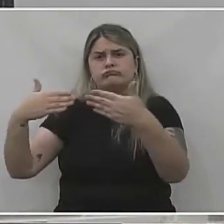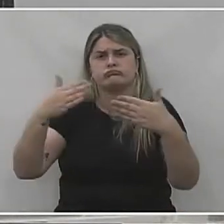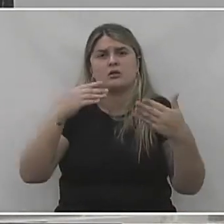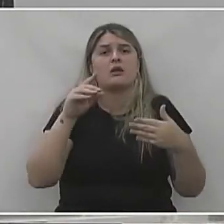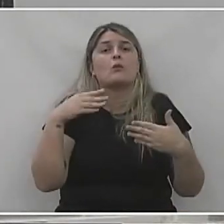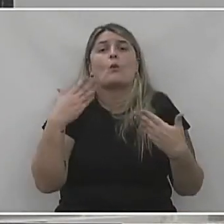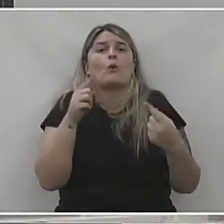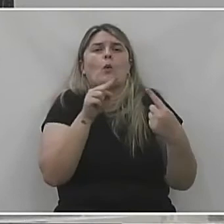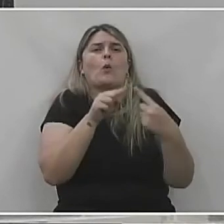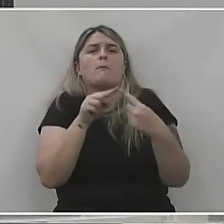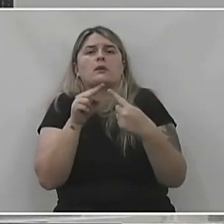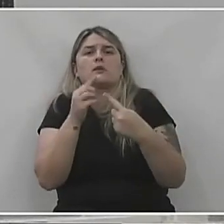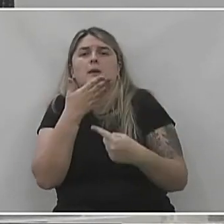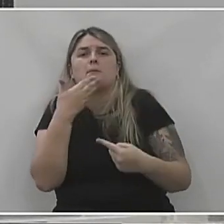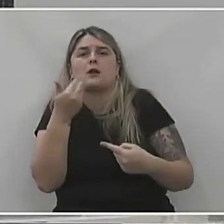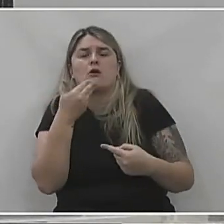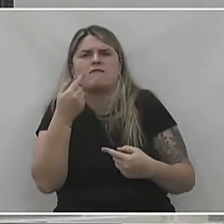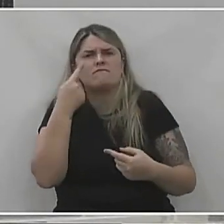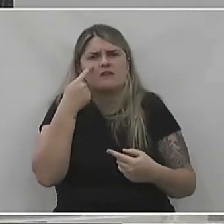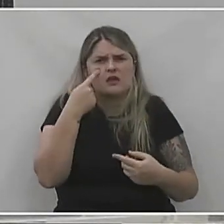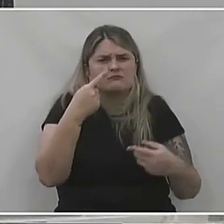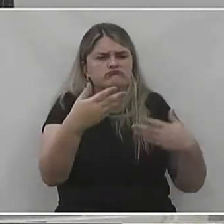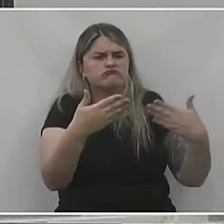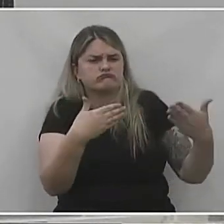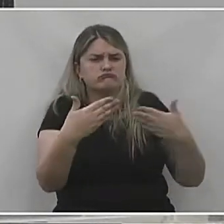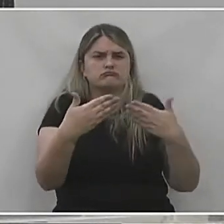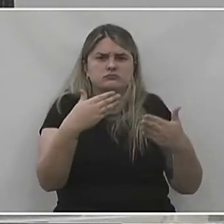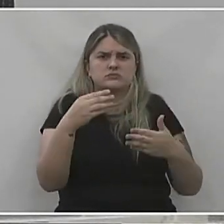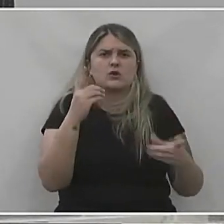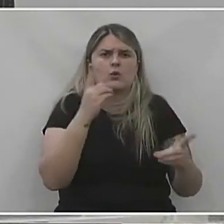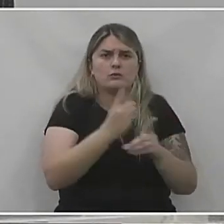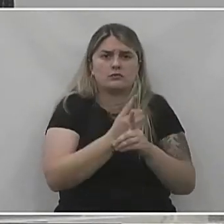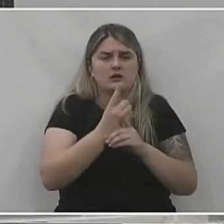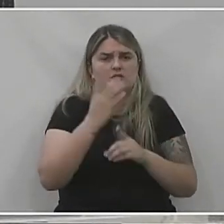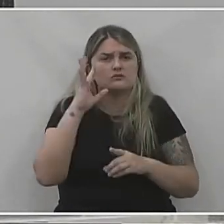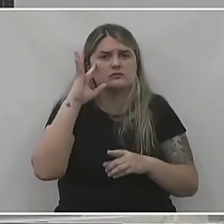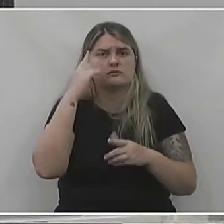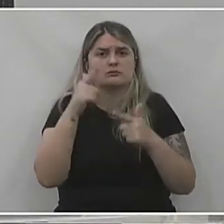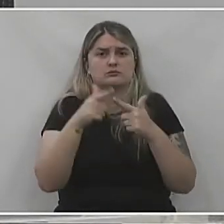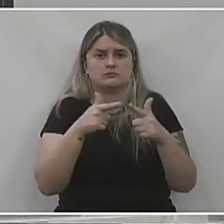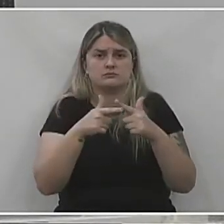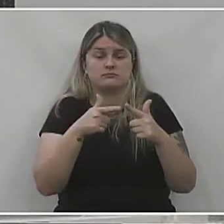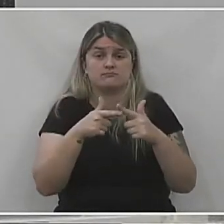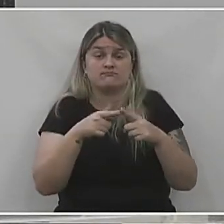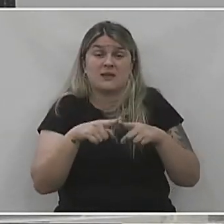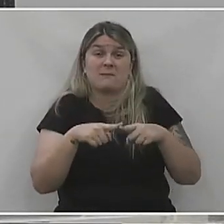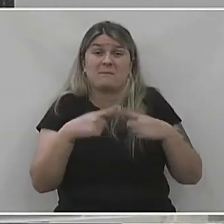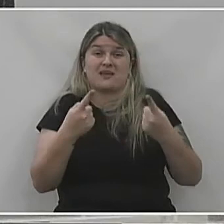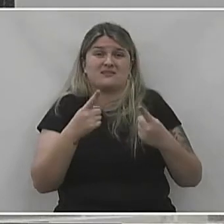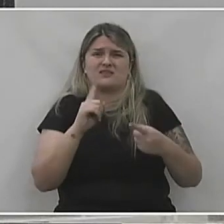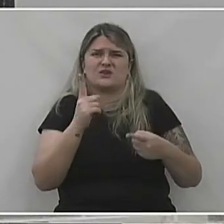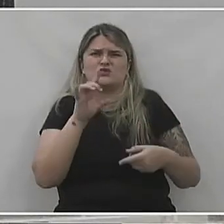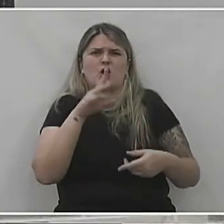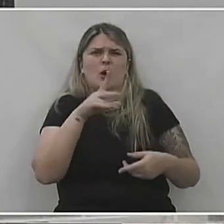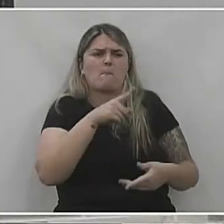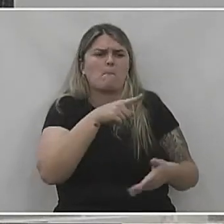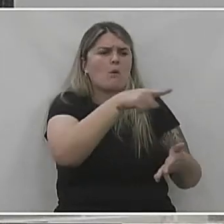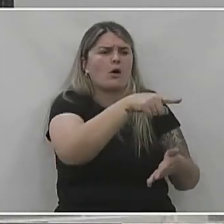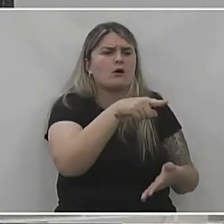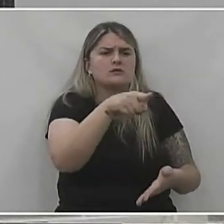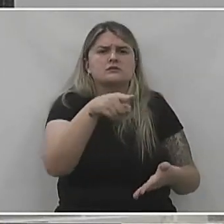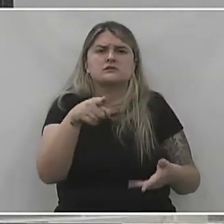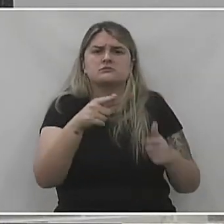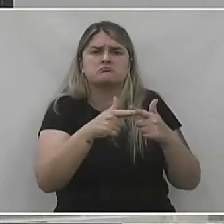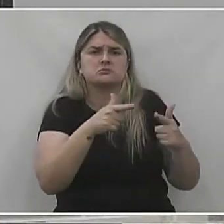você mais se identifica para ver se a gente acha uma solução para esse problema É mas não só apontar o